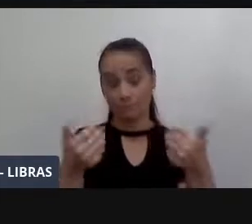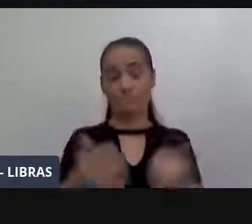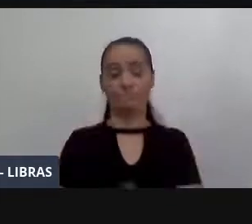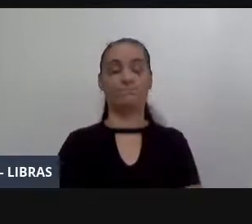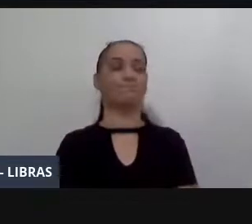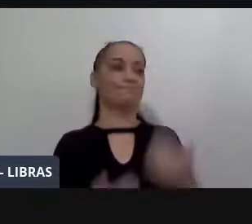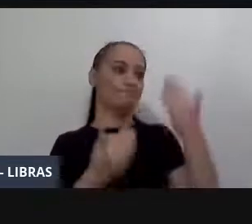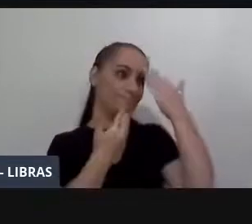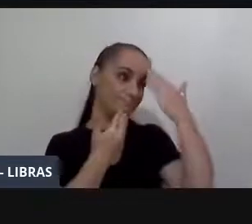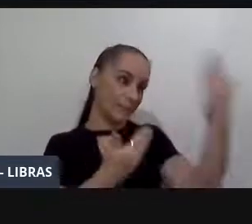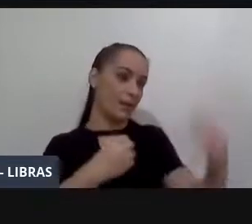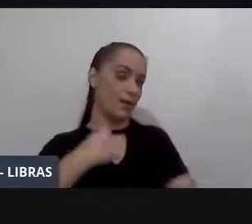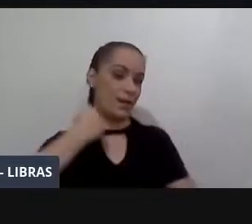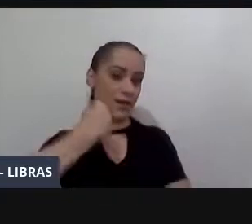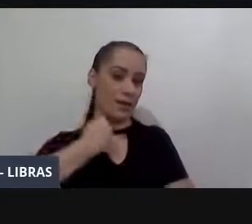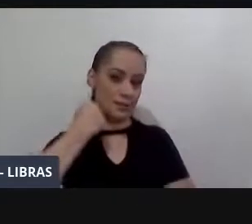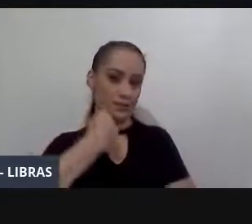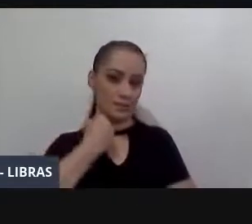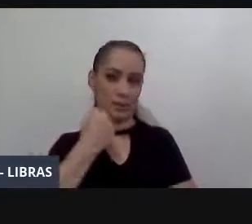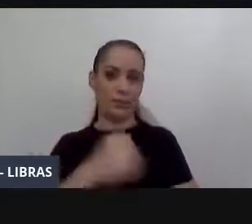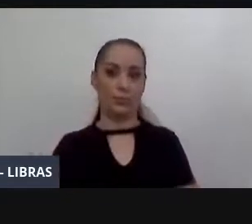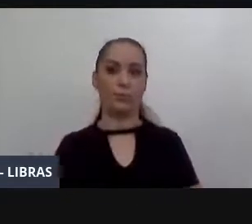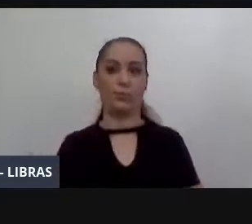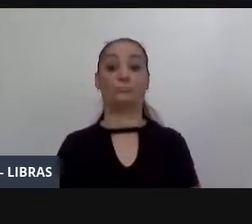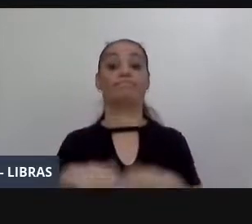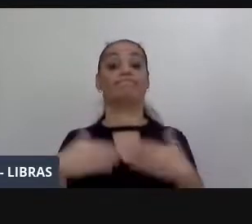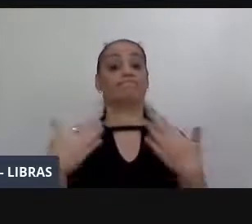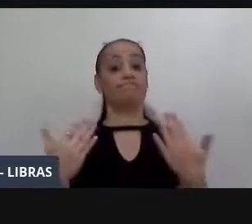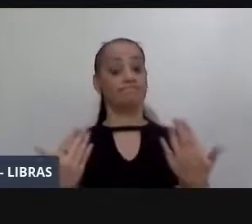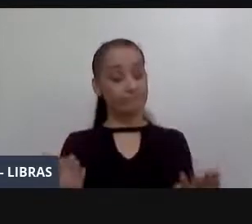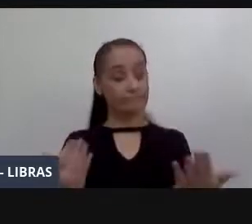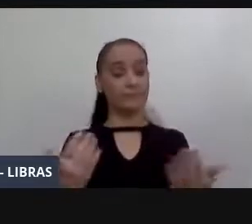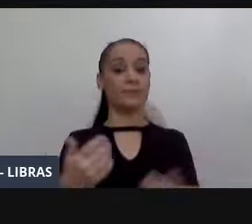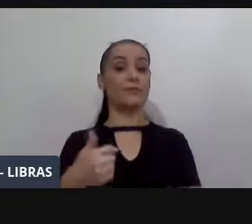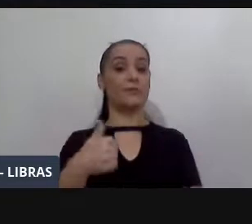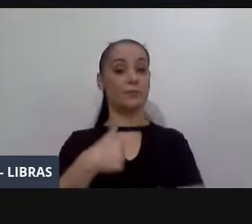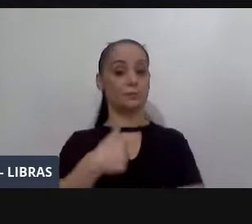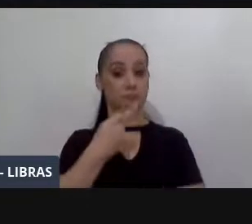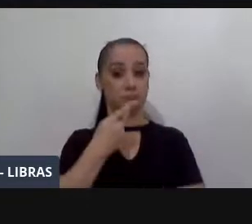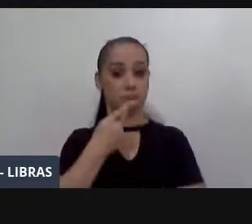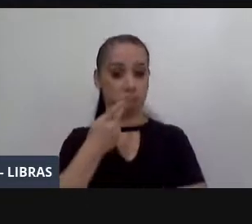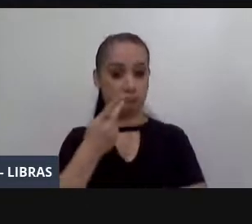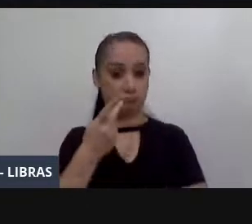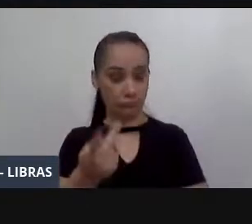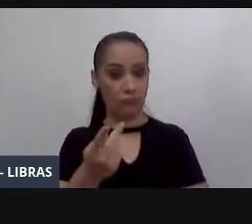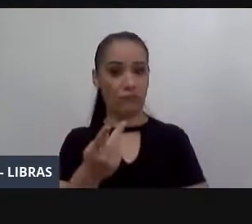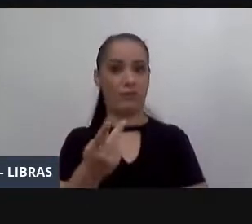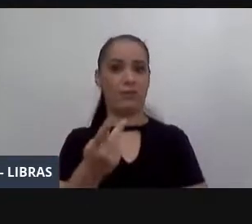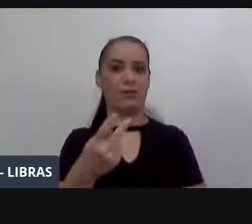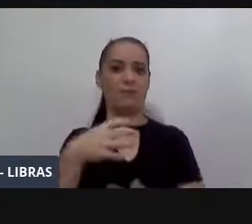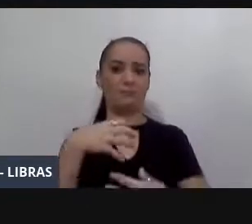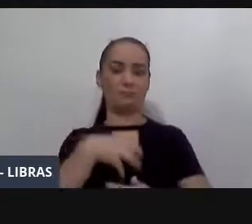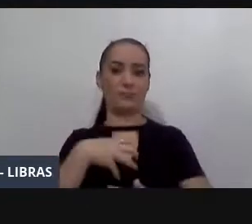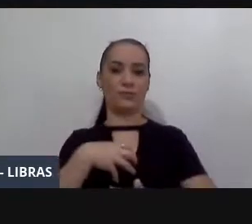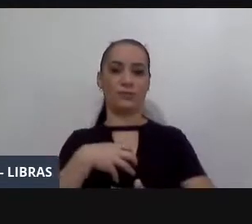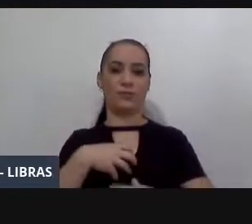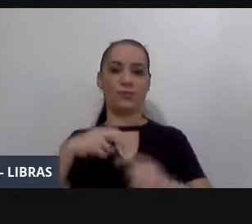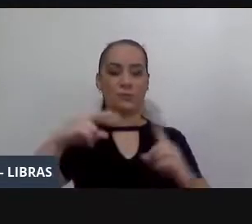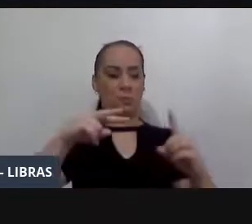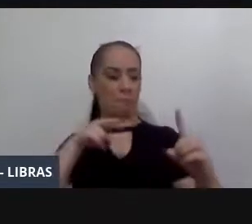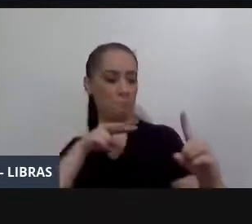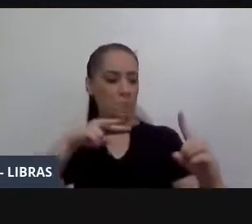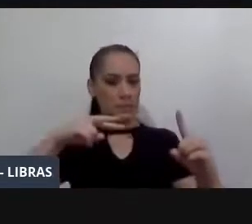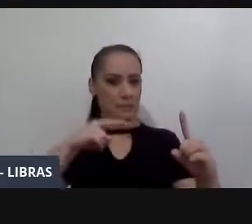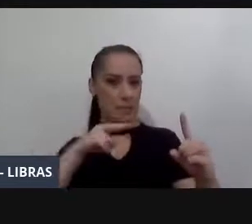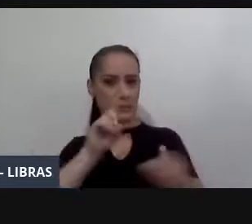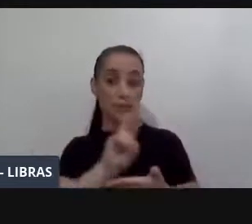Obrigada, senador. Então, vou usar a minha fala, acho que já se falaram da perspectiva das